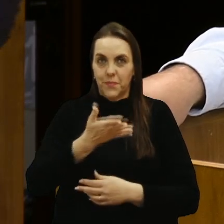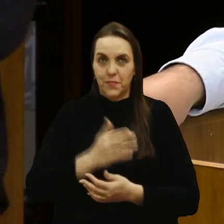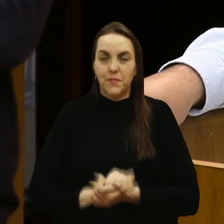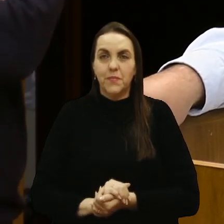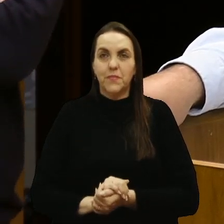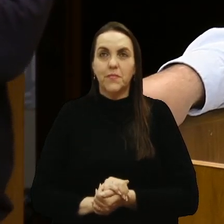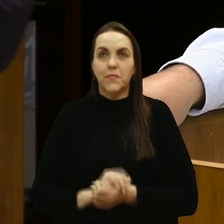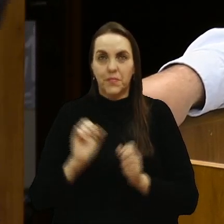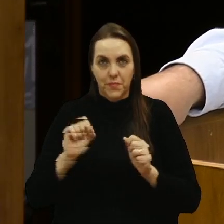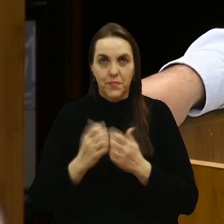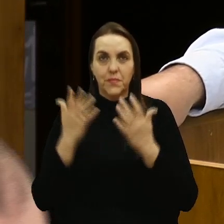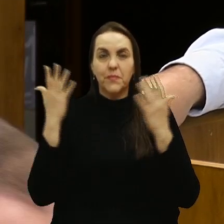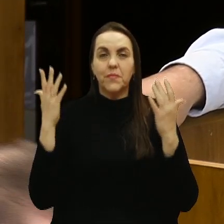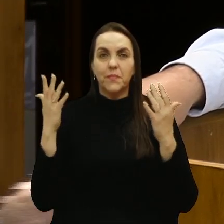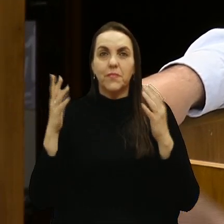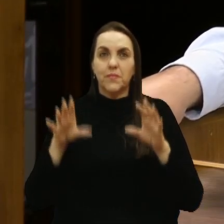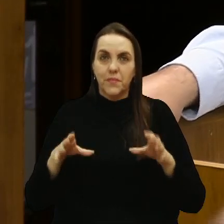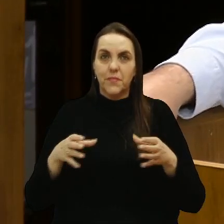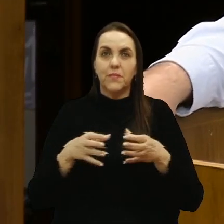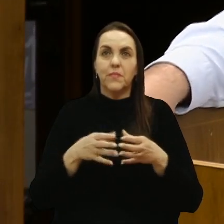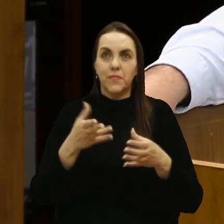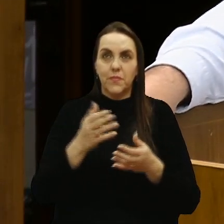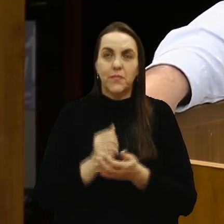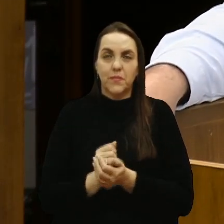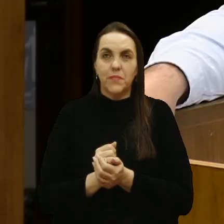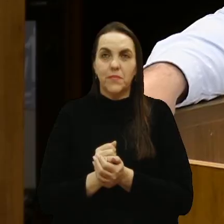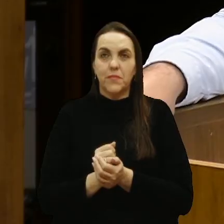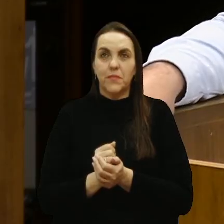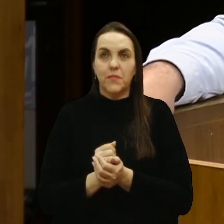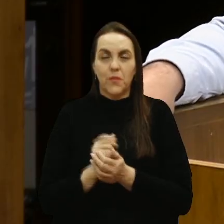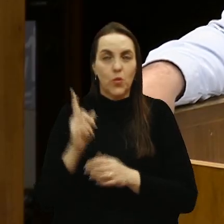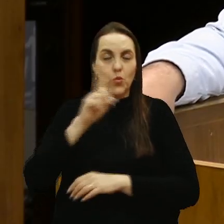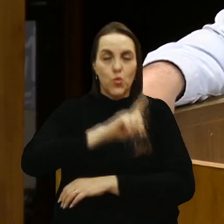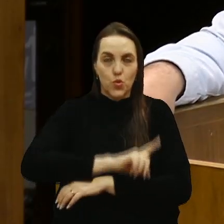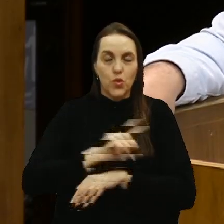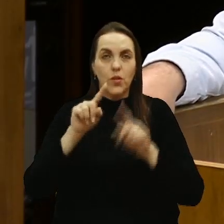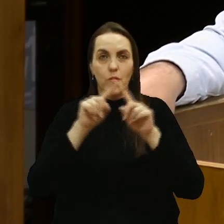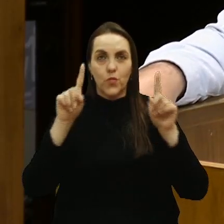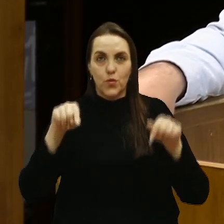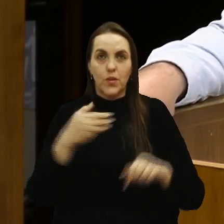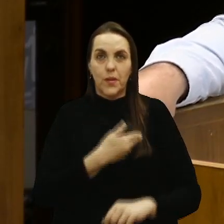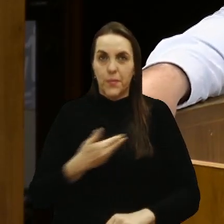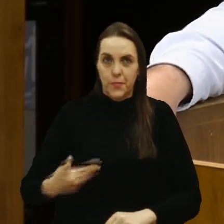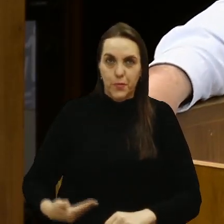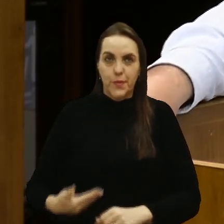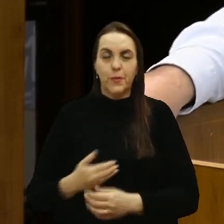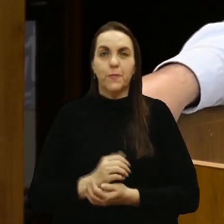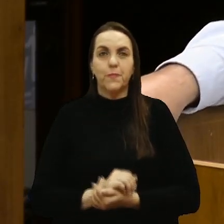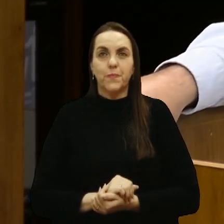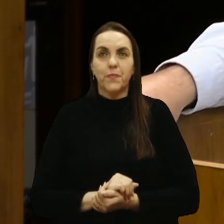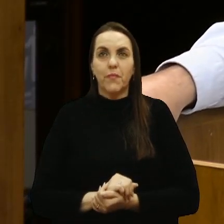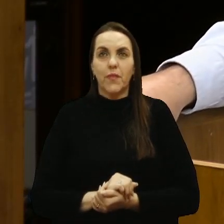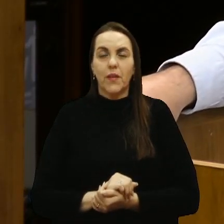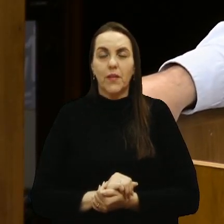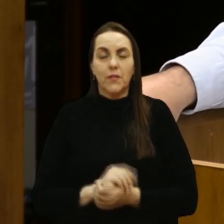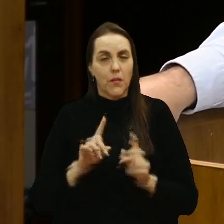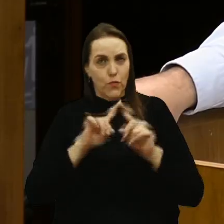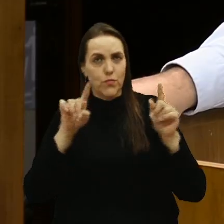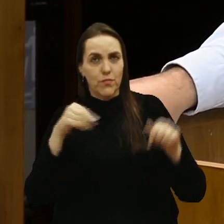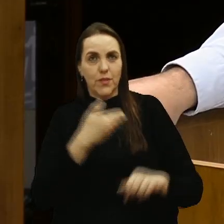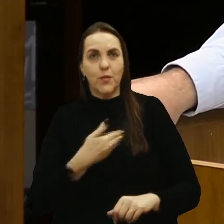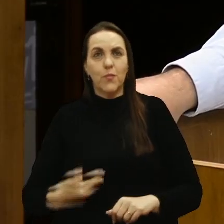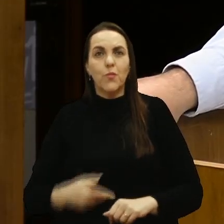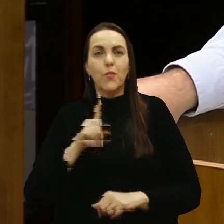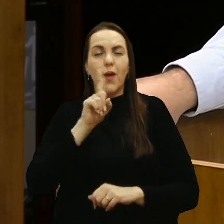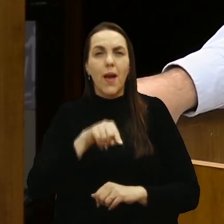para celebrarmos em conjunto o Dia do Servidor e da Servidora Pública. Ser servidor público